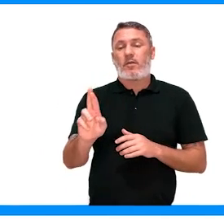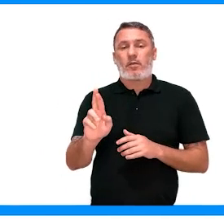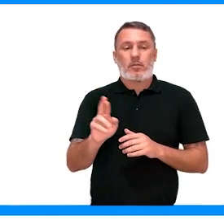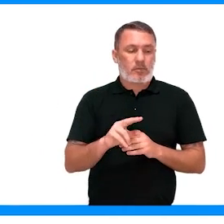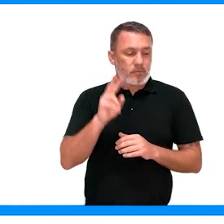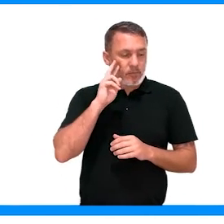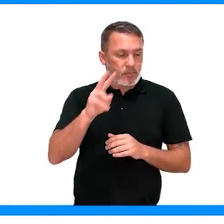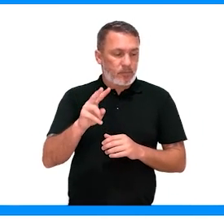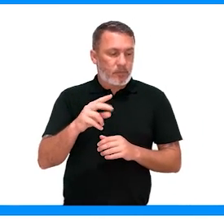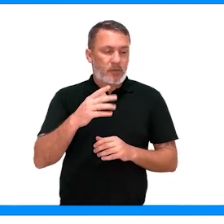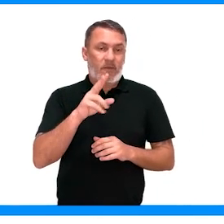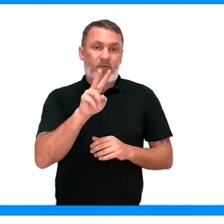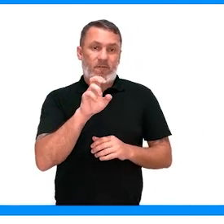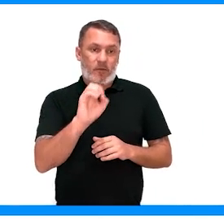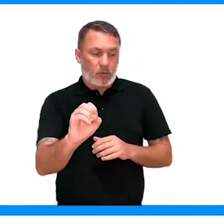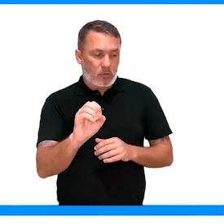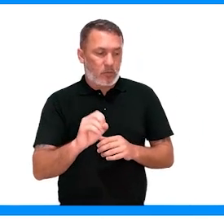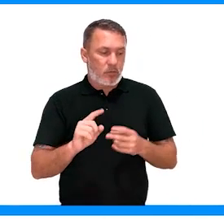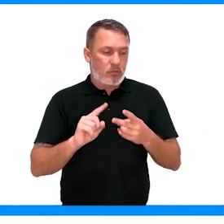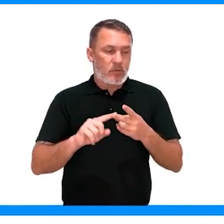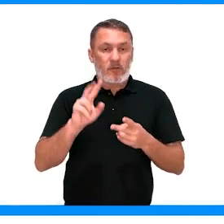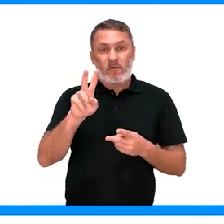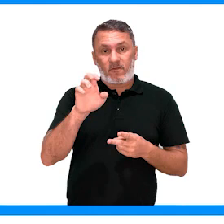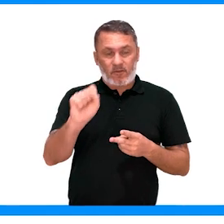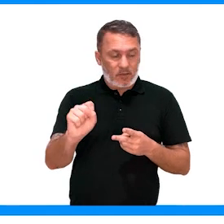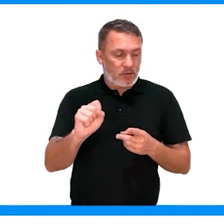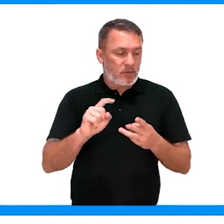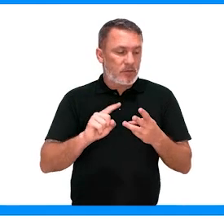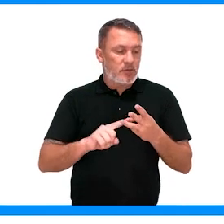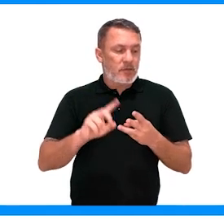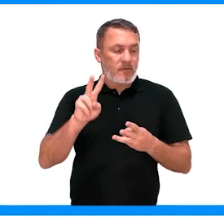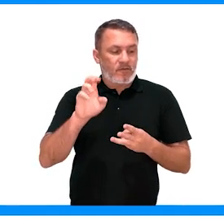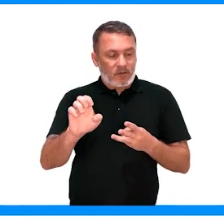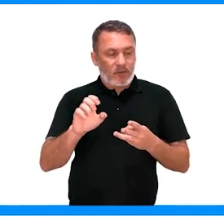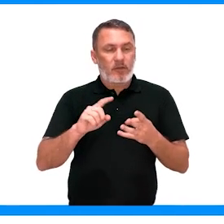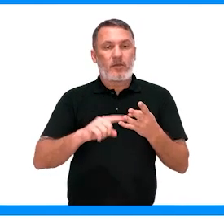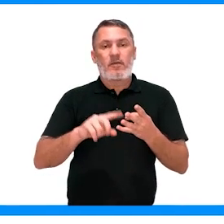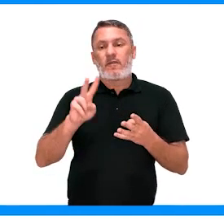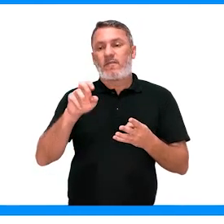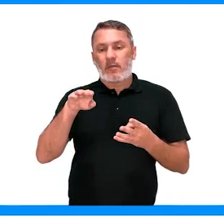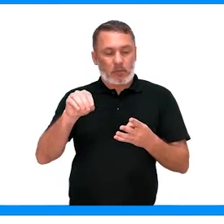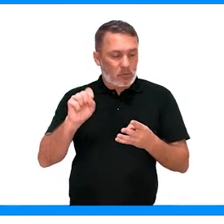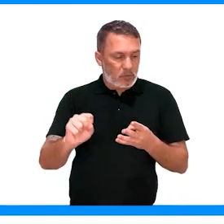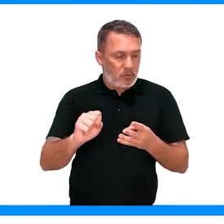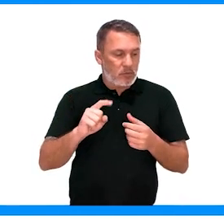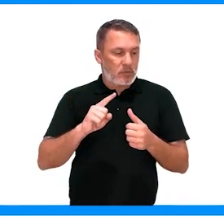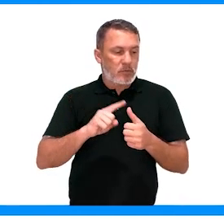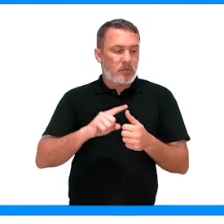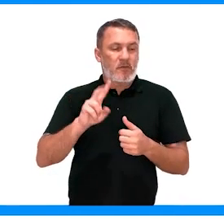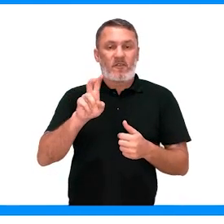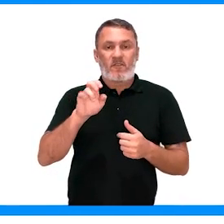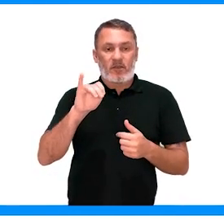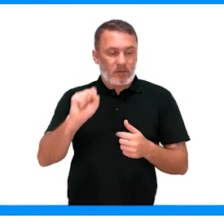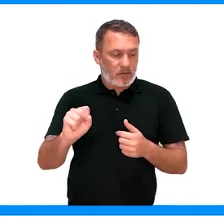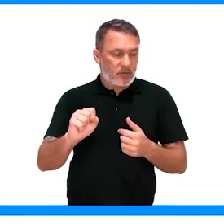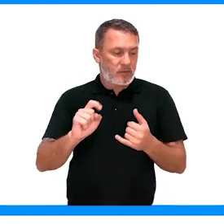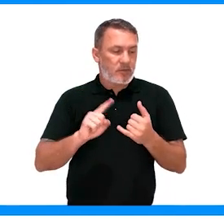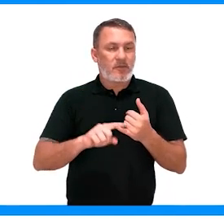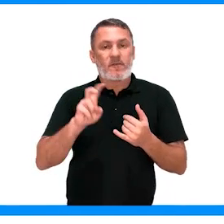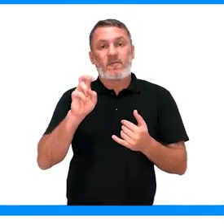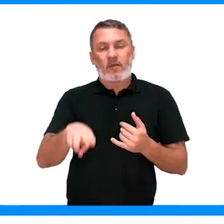ver. Yo veo, tú ves, él ve. Nosotros vemos, vosotros veis, ellos